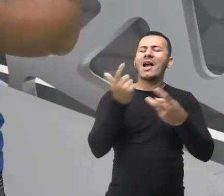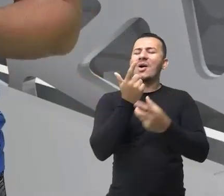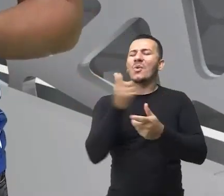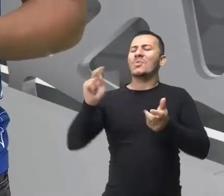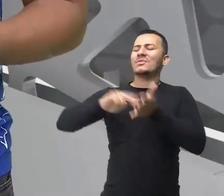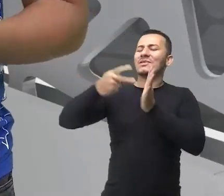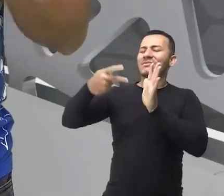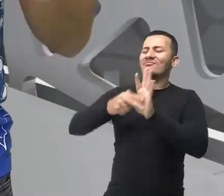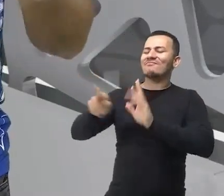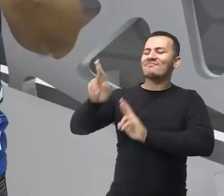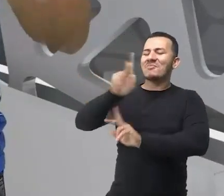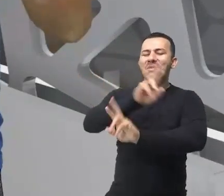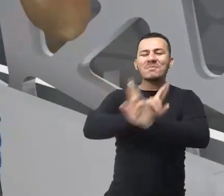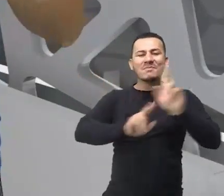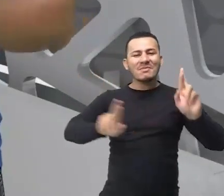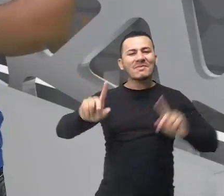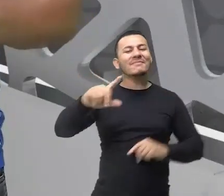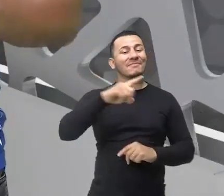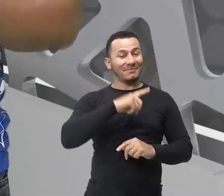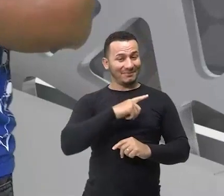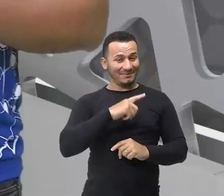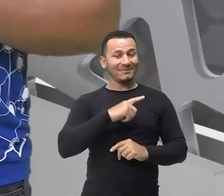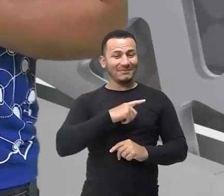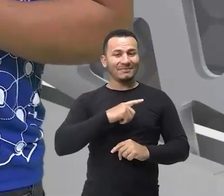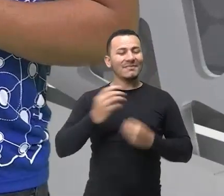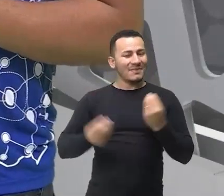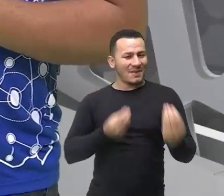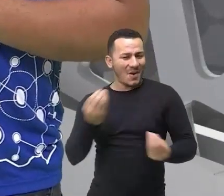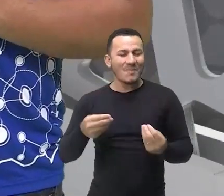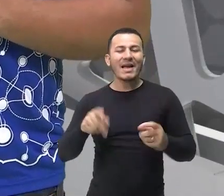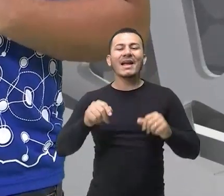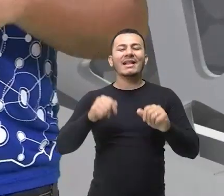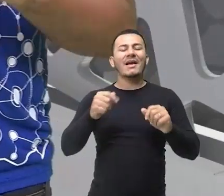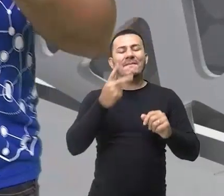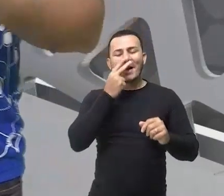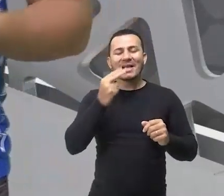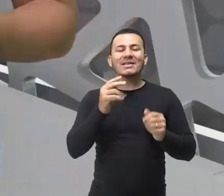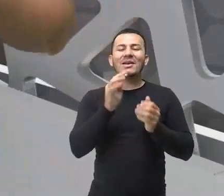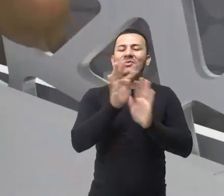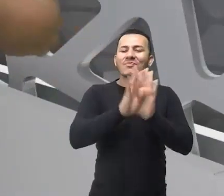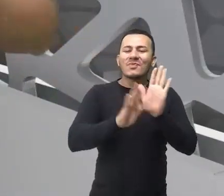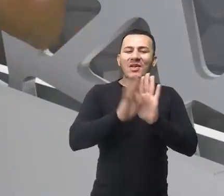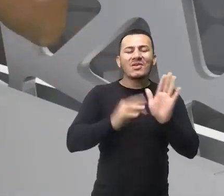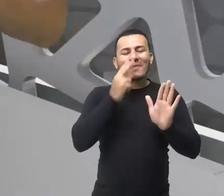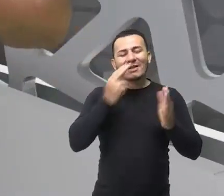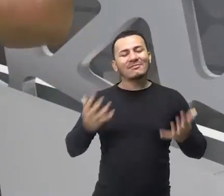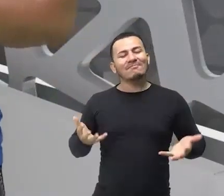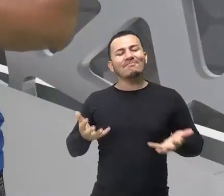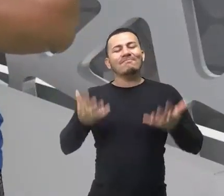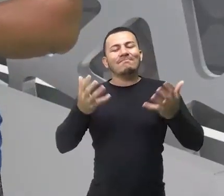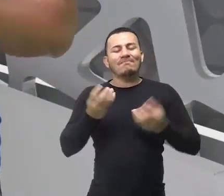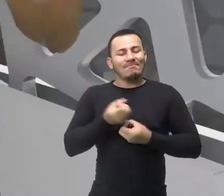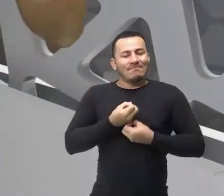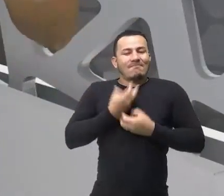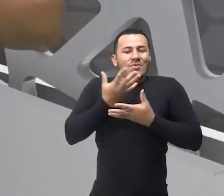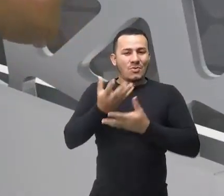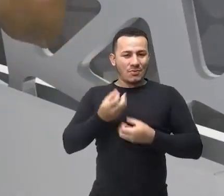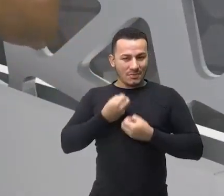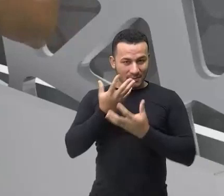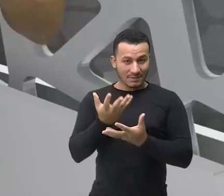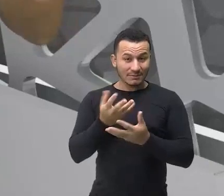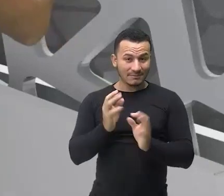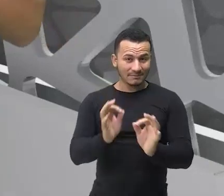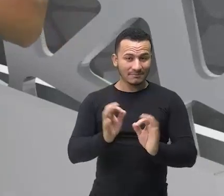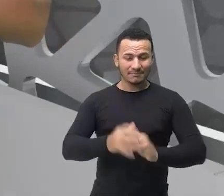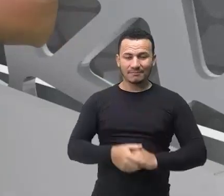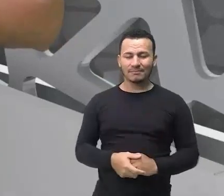diferentes significados, certo? E tudo isso para tornar um texto como esse muito mais expressivo,